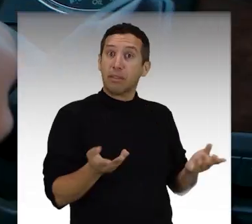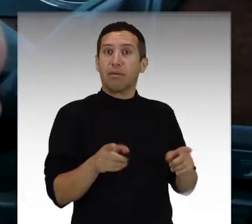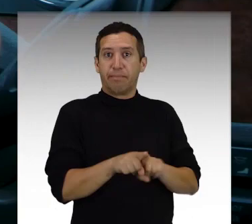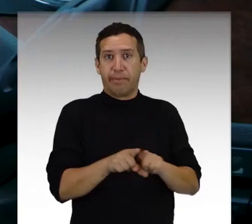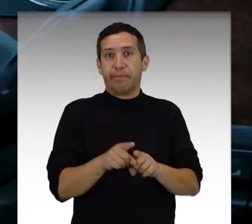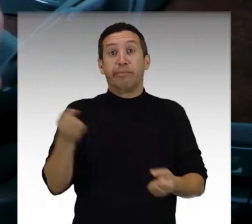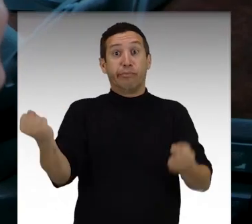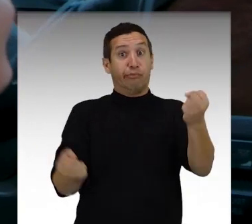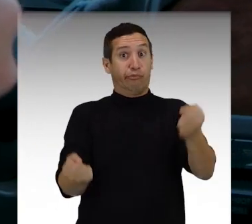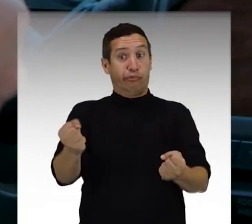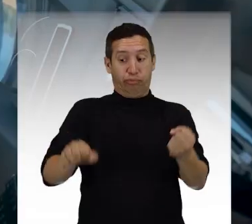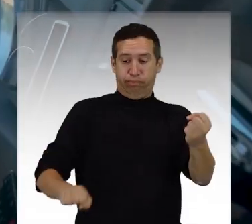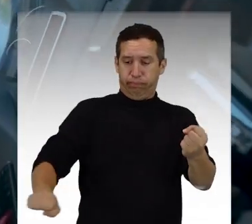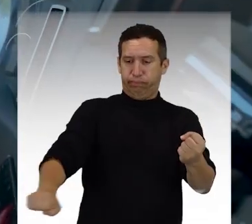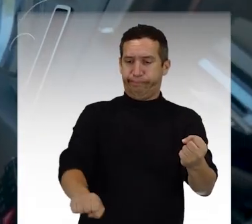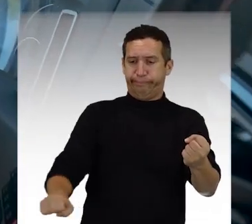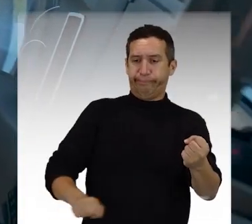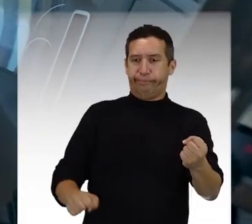trabalha dirigindo o caminhão.